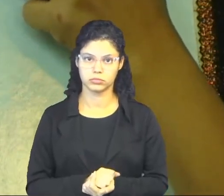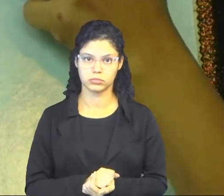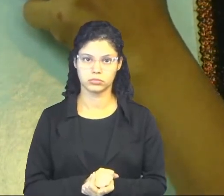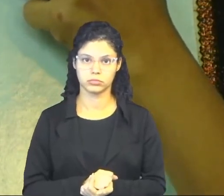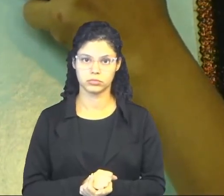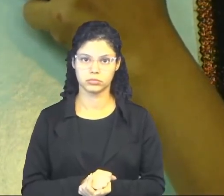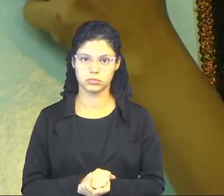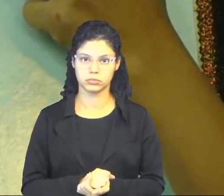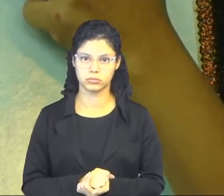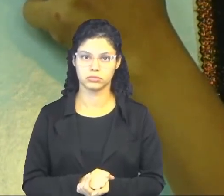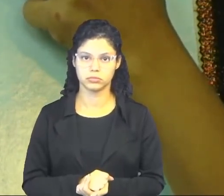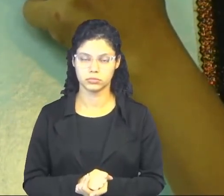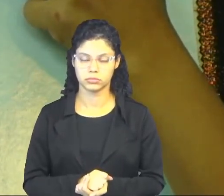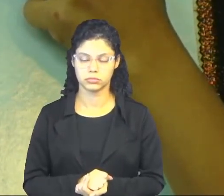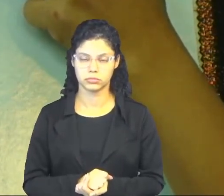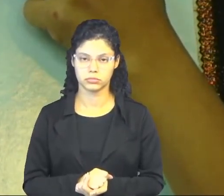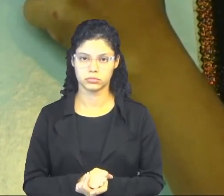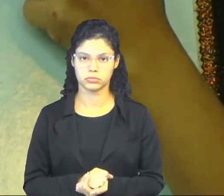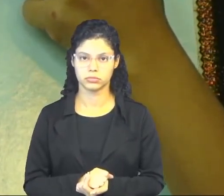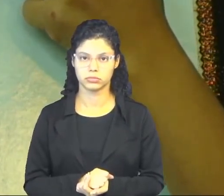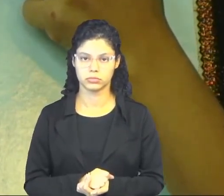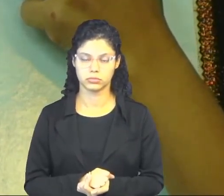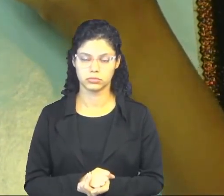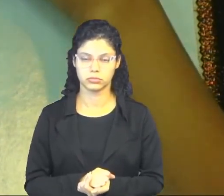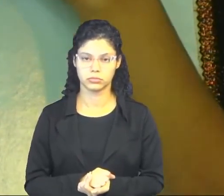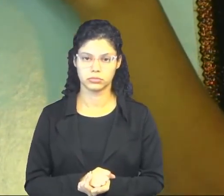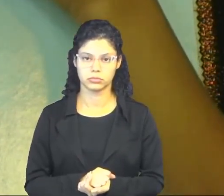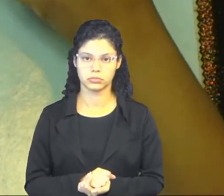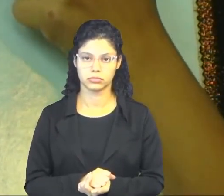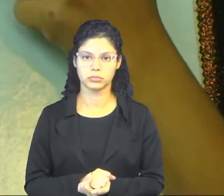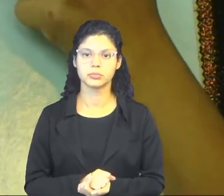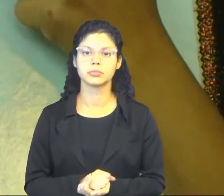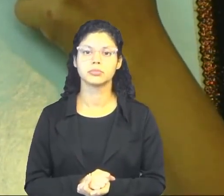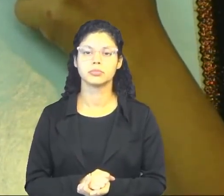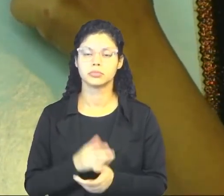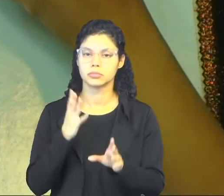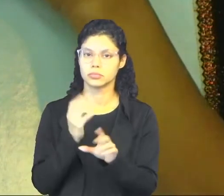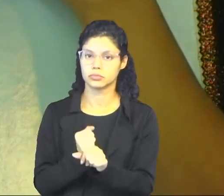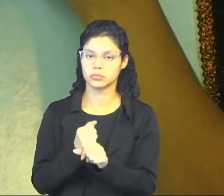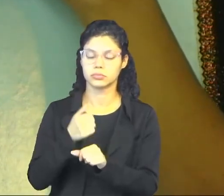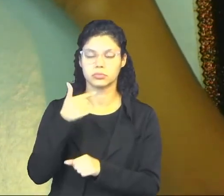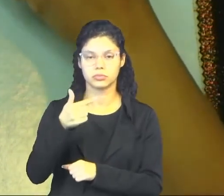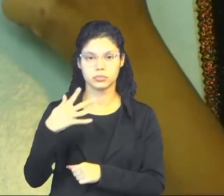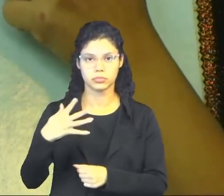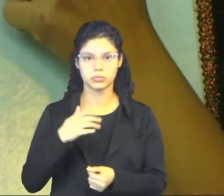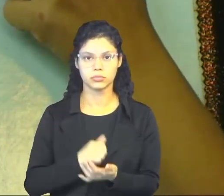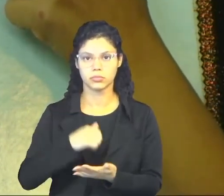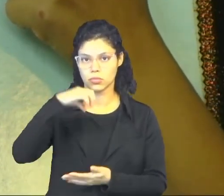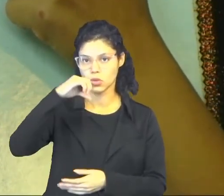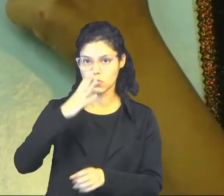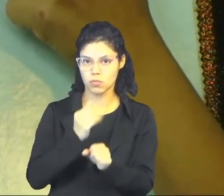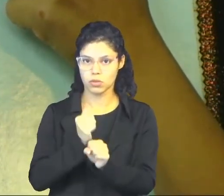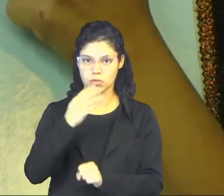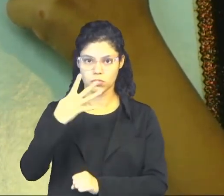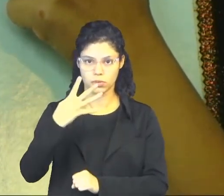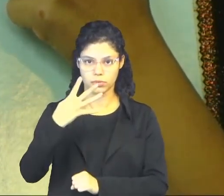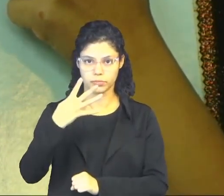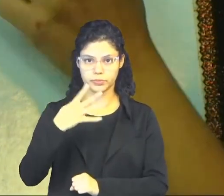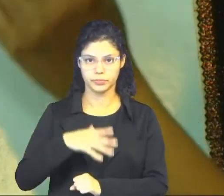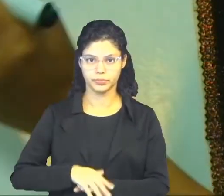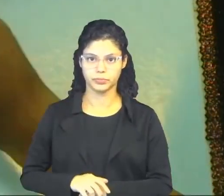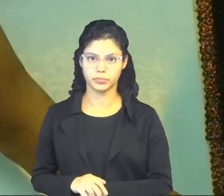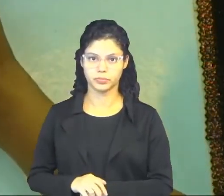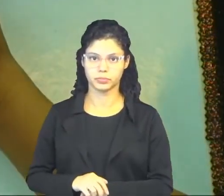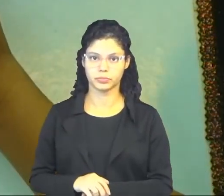segunda é 24, ok? 589 mais 24. 9 mais 4, eu